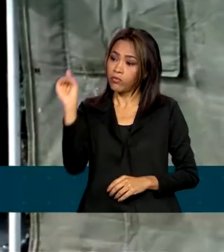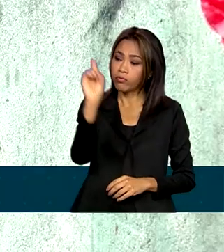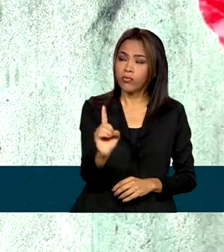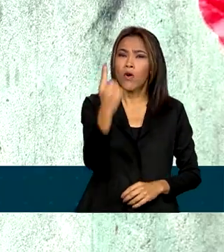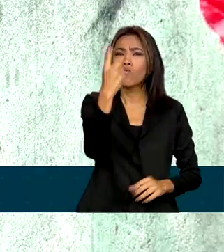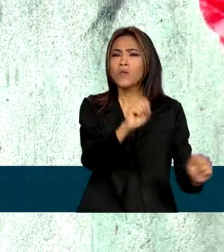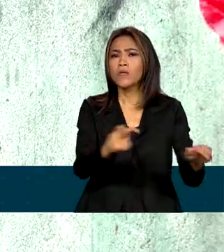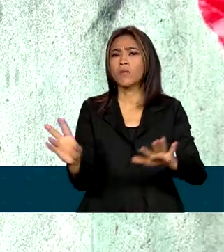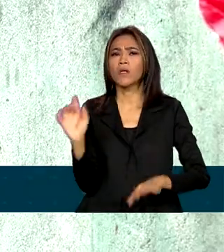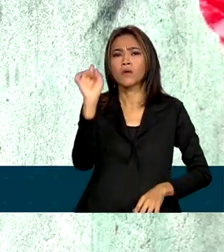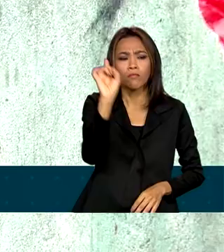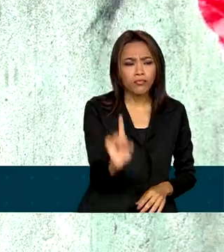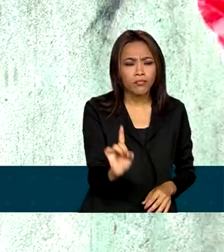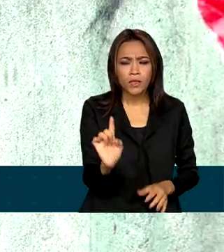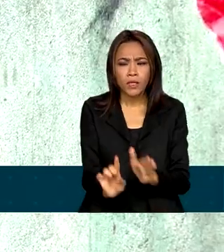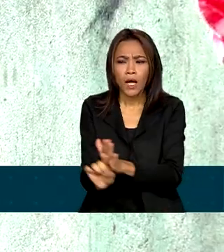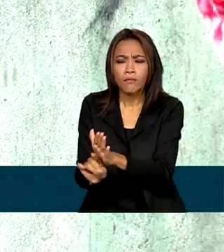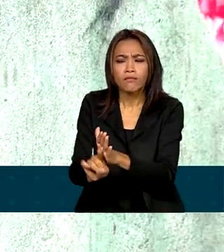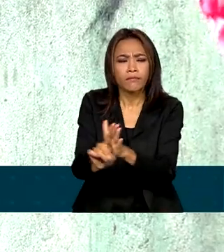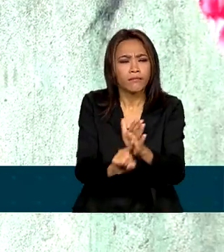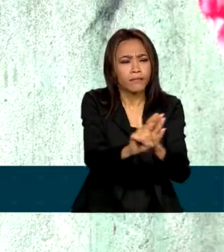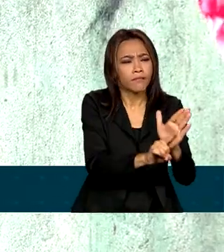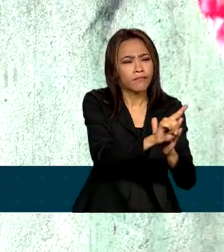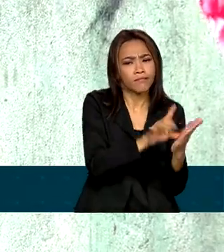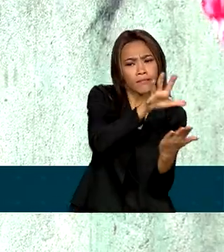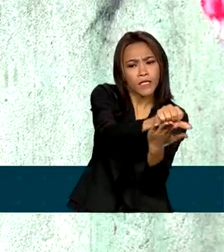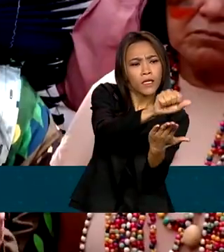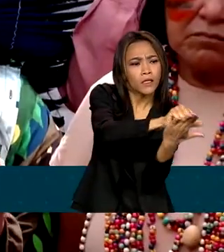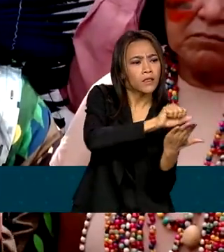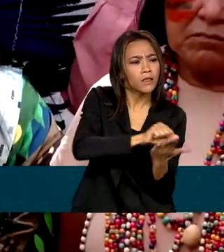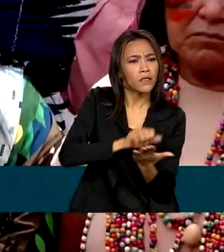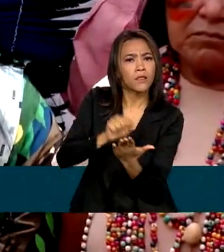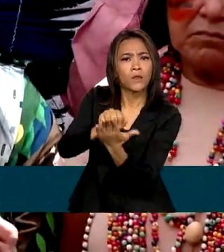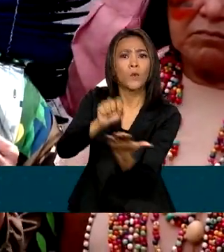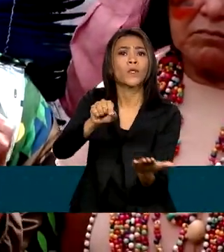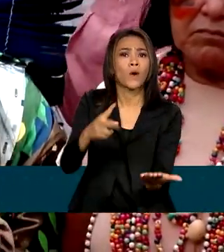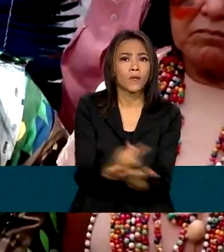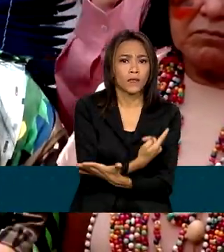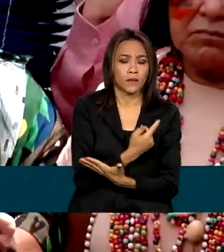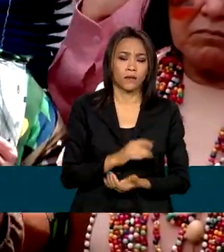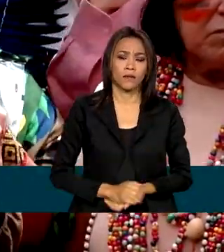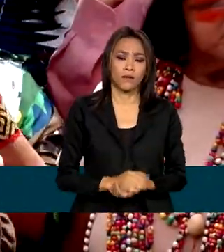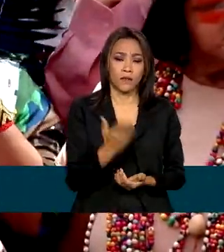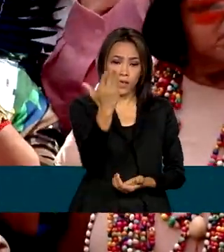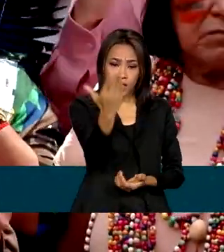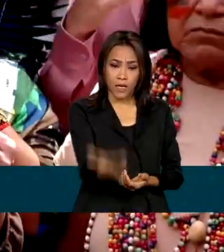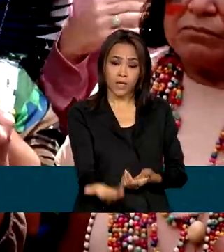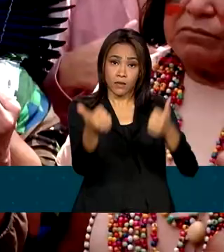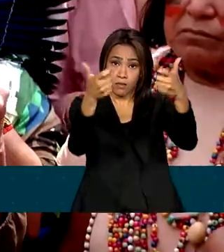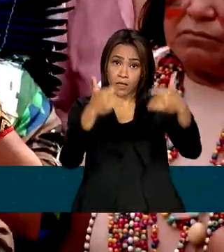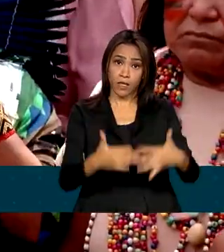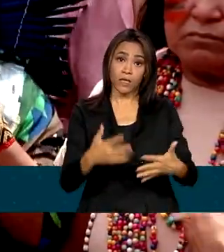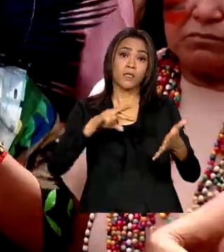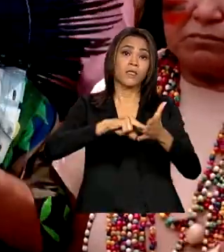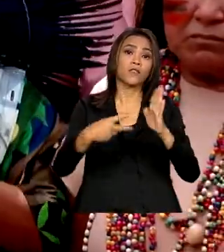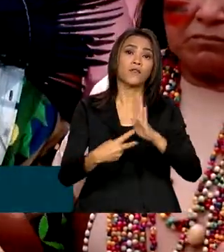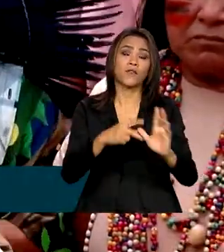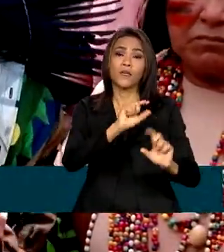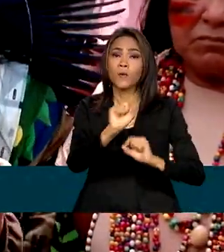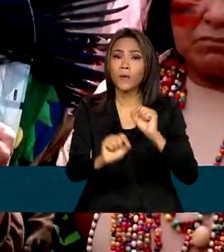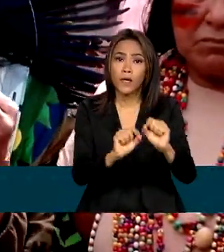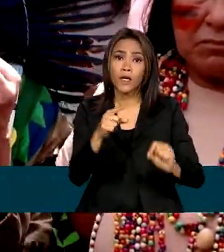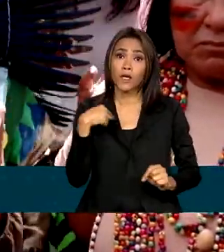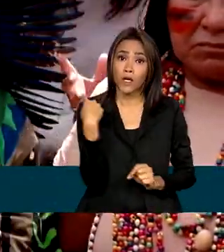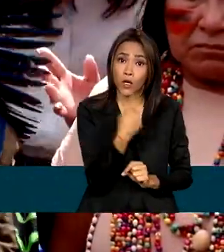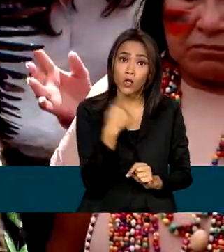semana e está fazendo um diagnóstico da situação. Isso significa que nós, com isso, tenhamos mais condições